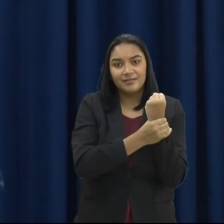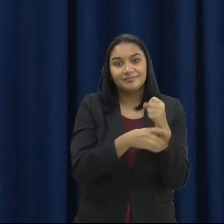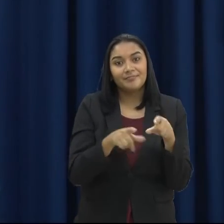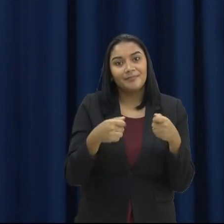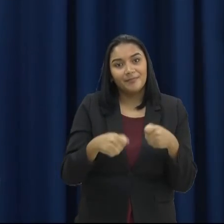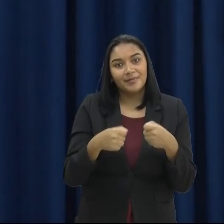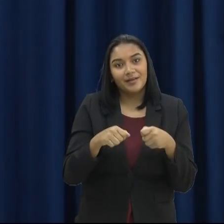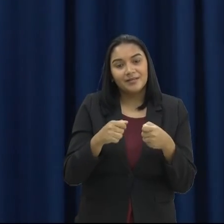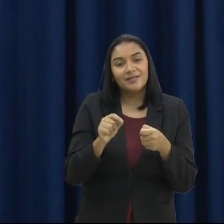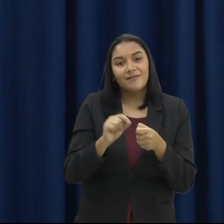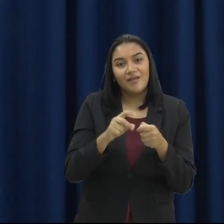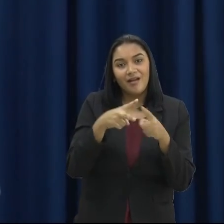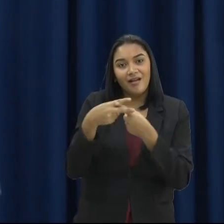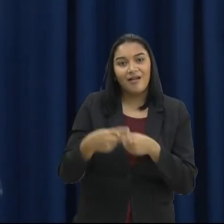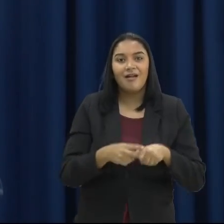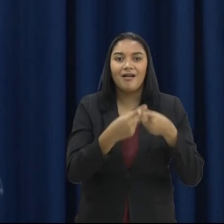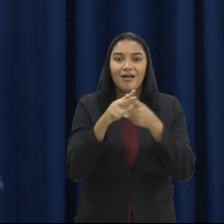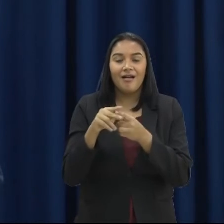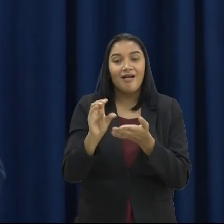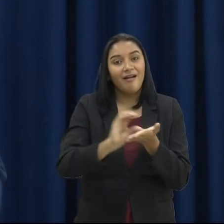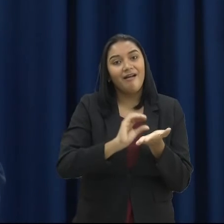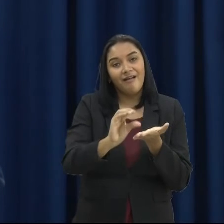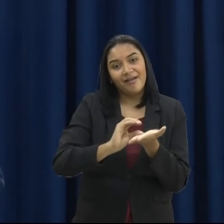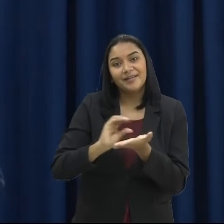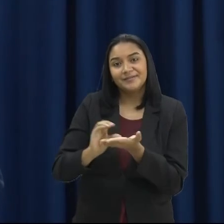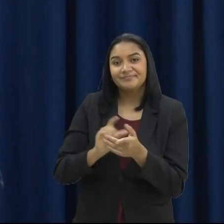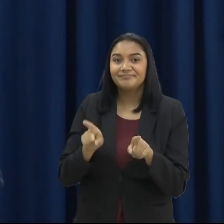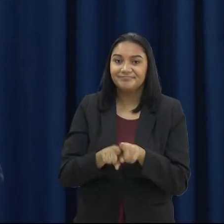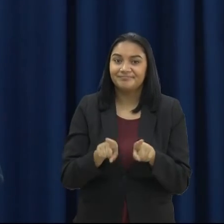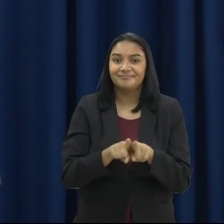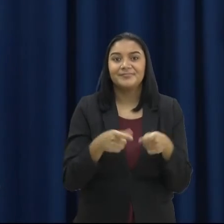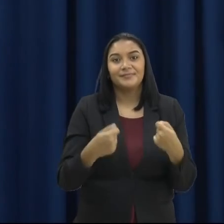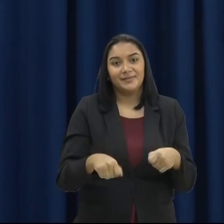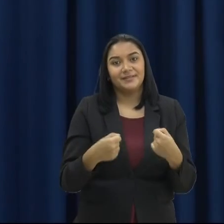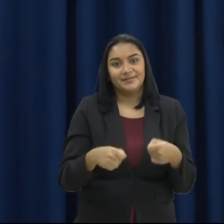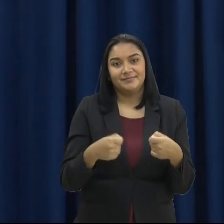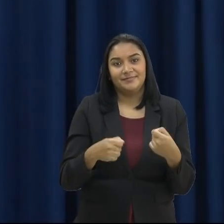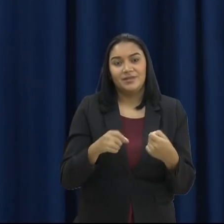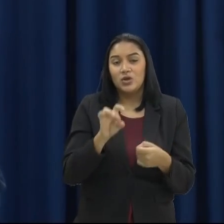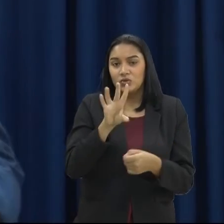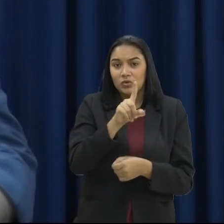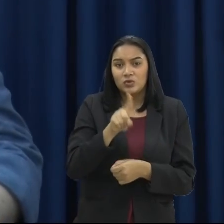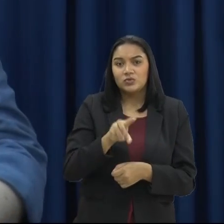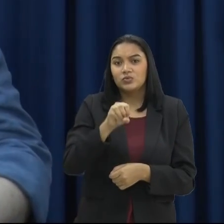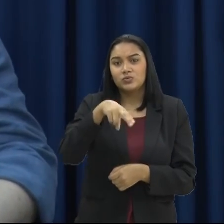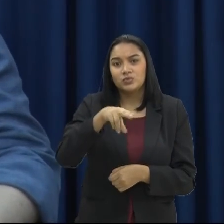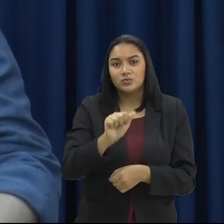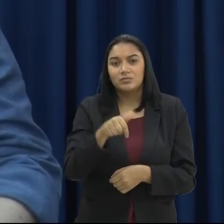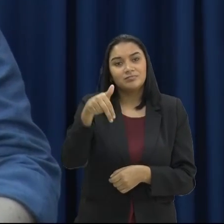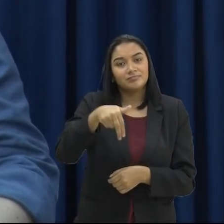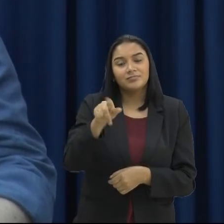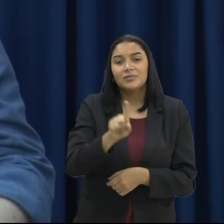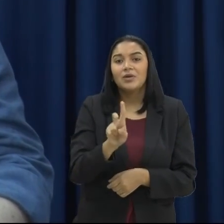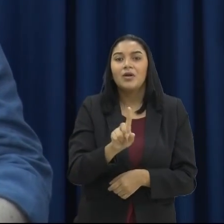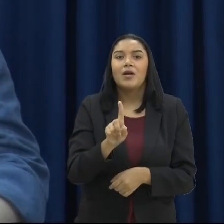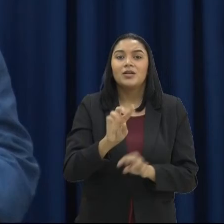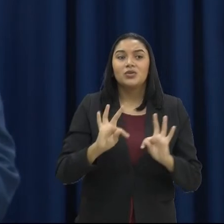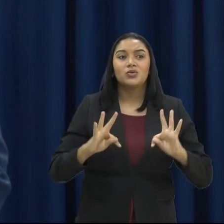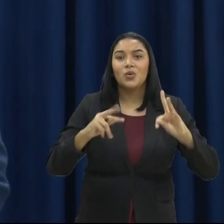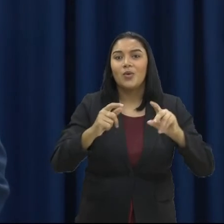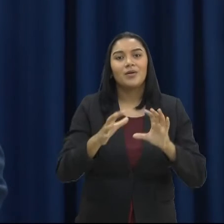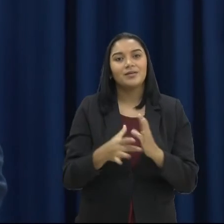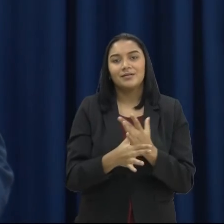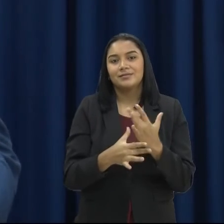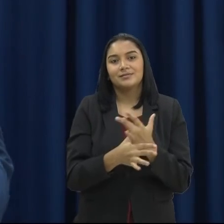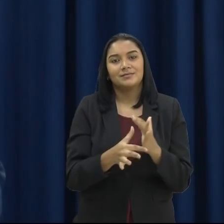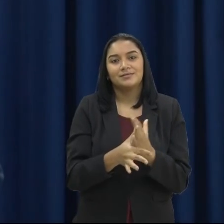revisto, precisa buscar recursos para fazer isso, e não somente na Zona Norte, não somente no Bom Caminho, mas interligando a cidade toda. A